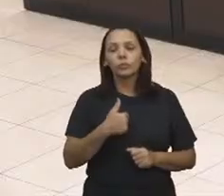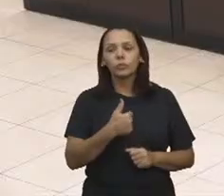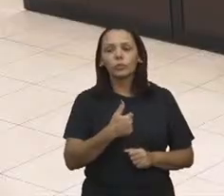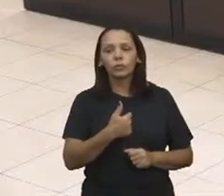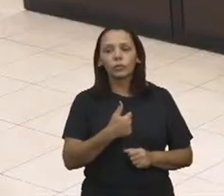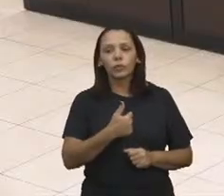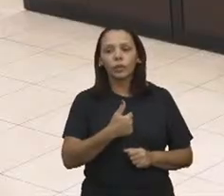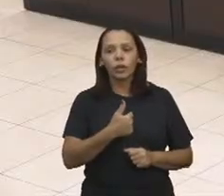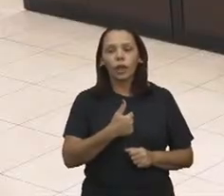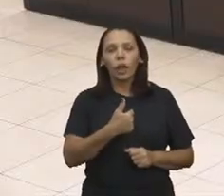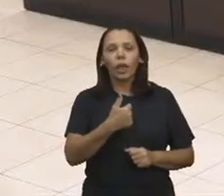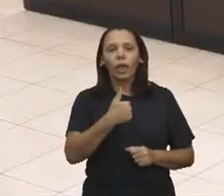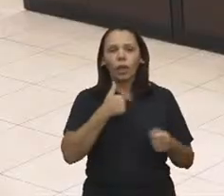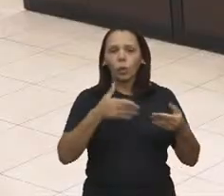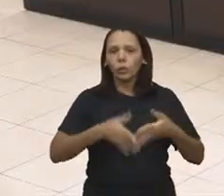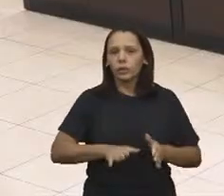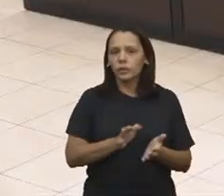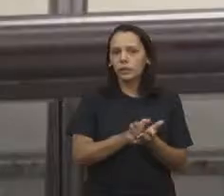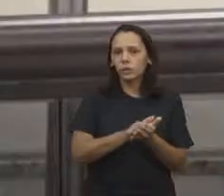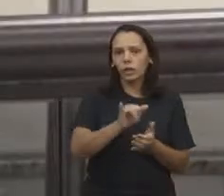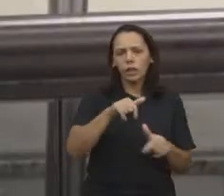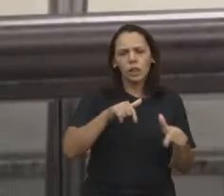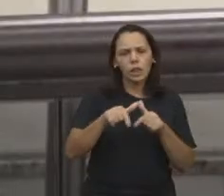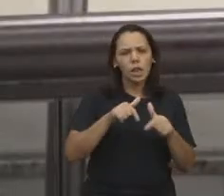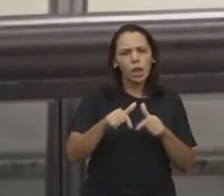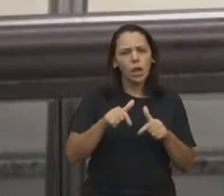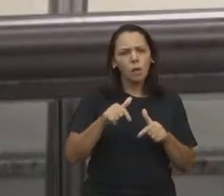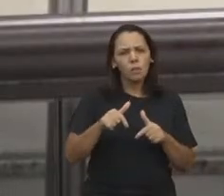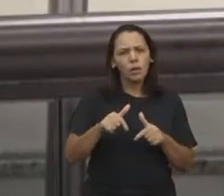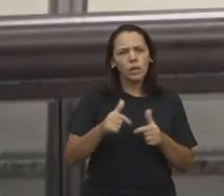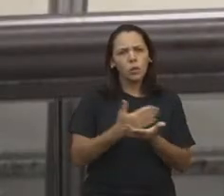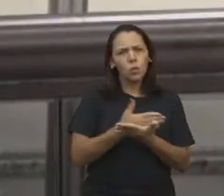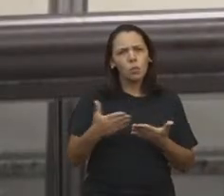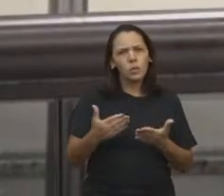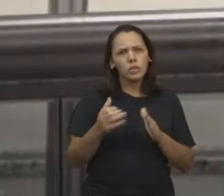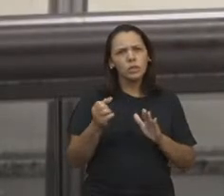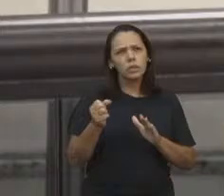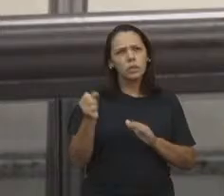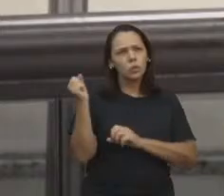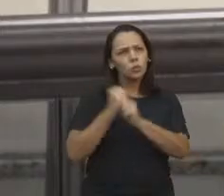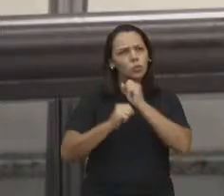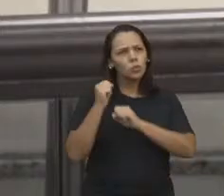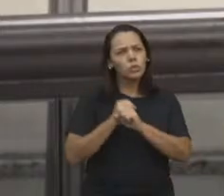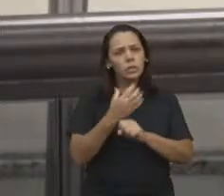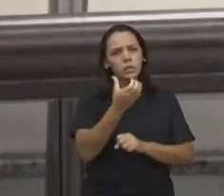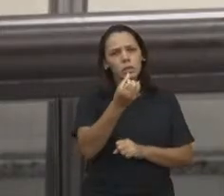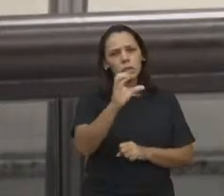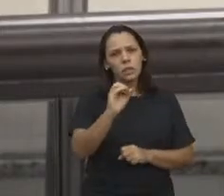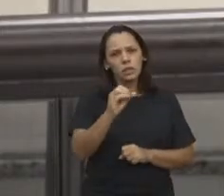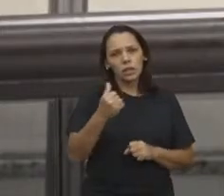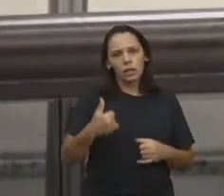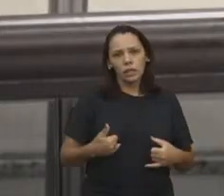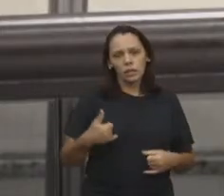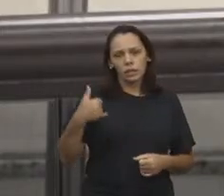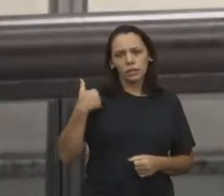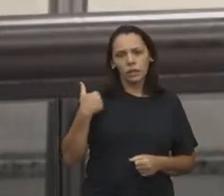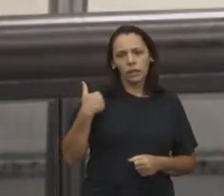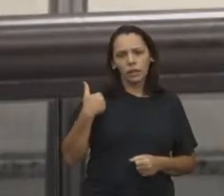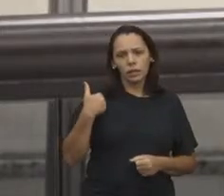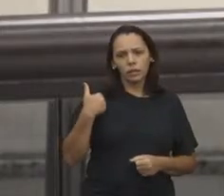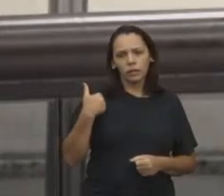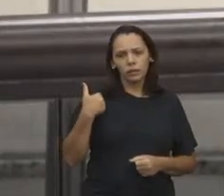sou filho de Jacareí, eu trabalho aqui desde os anos 60. Eu estou com 70